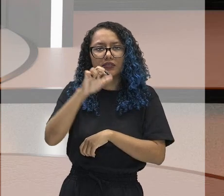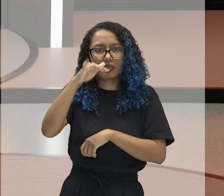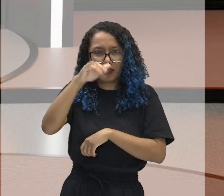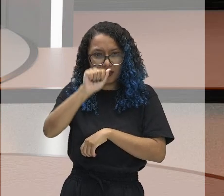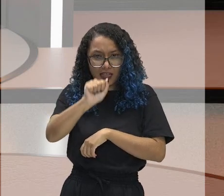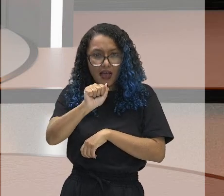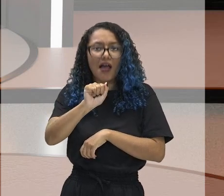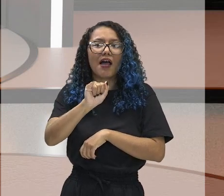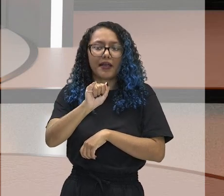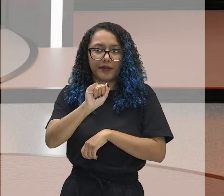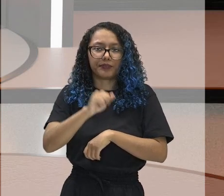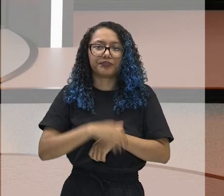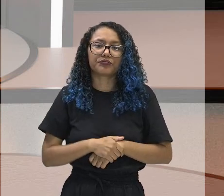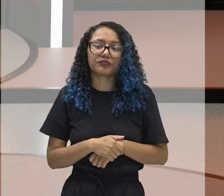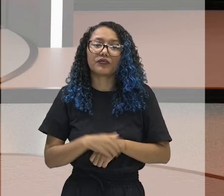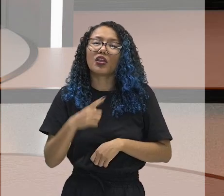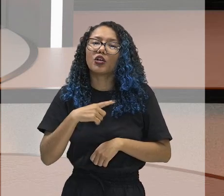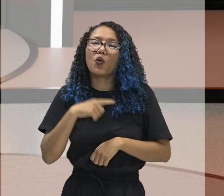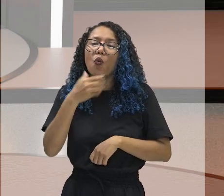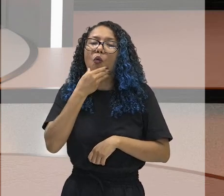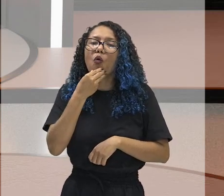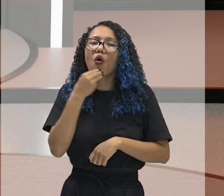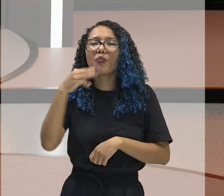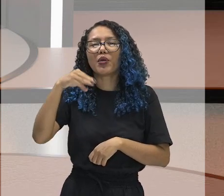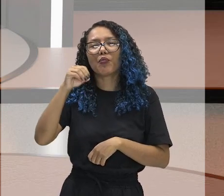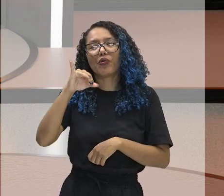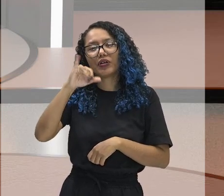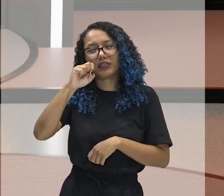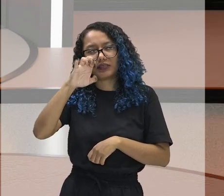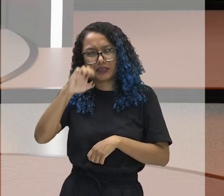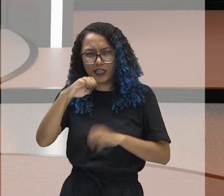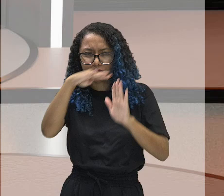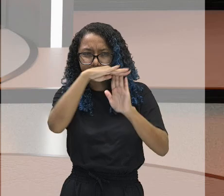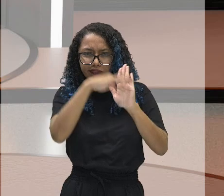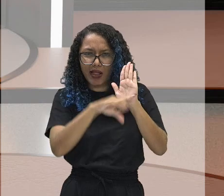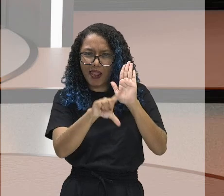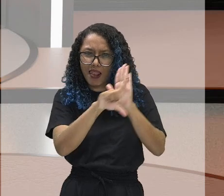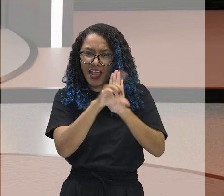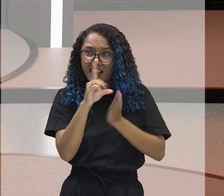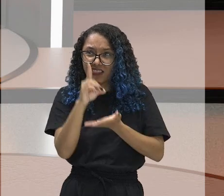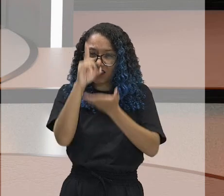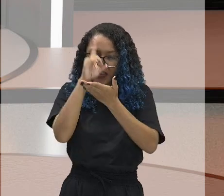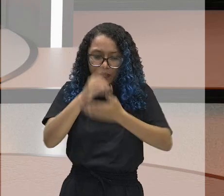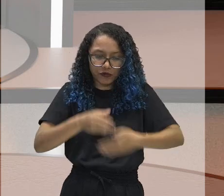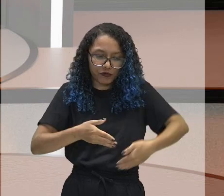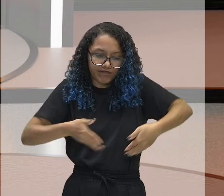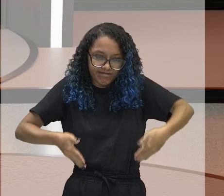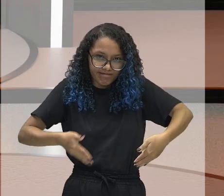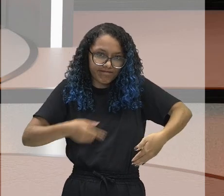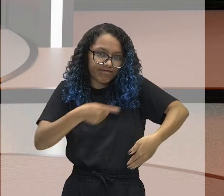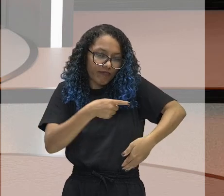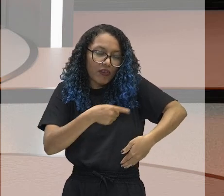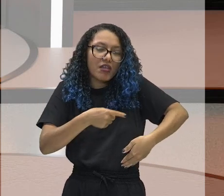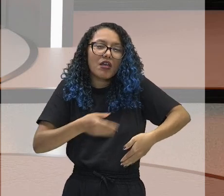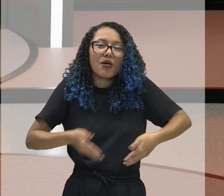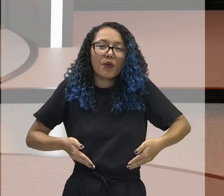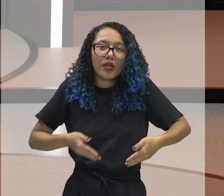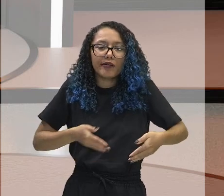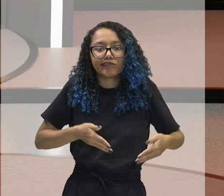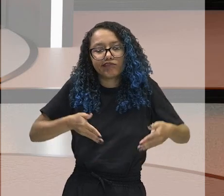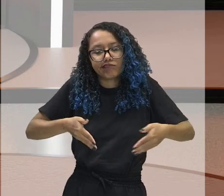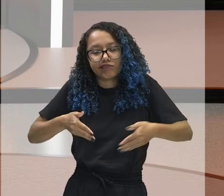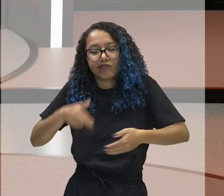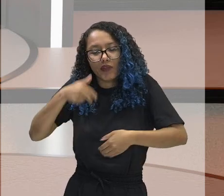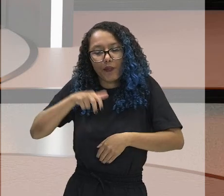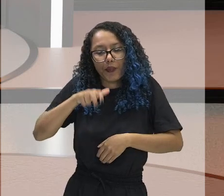Monte Sinai para pegar as tábuas da aliança. Quando desceu, segundo o que a própria Bíblia fala para a gente, os hebreus, que viriam